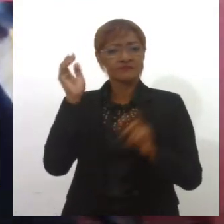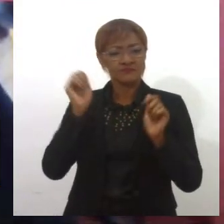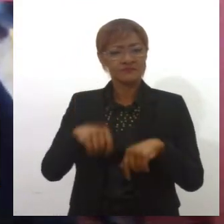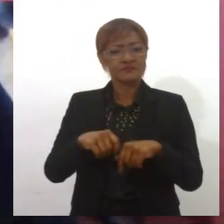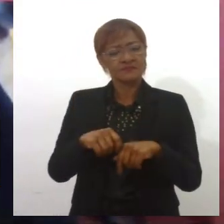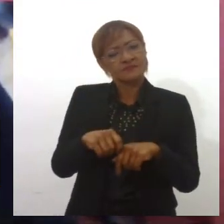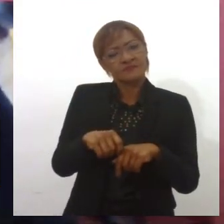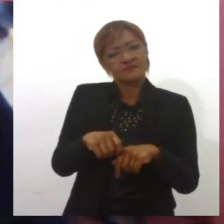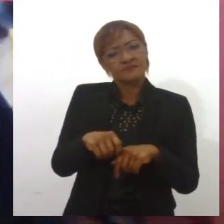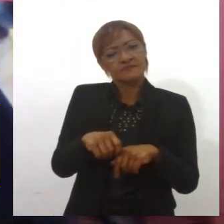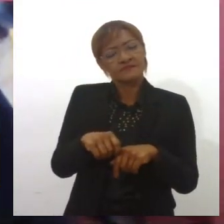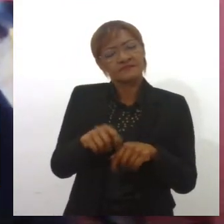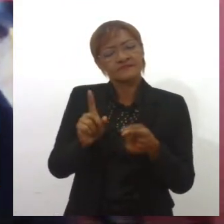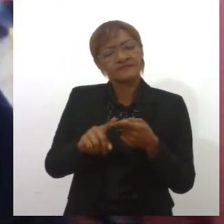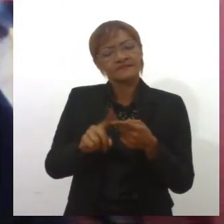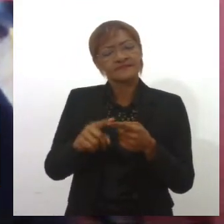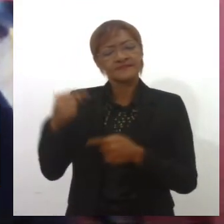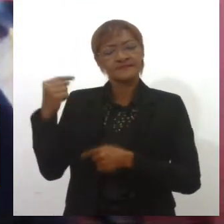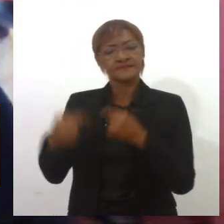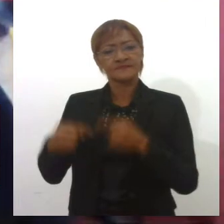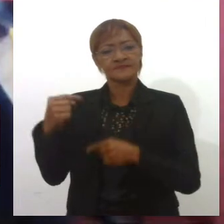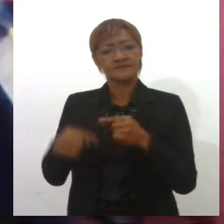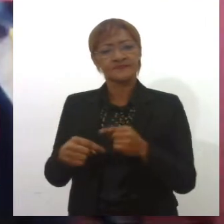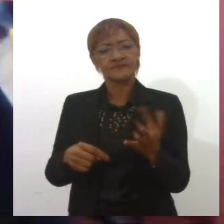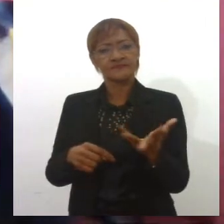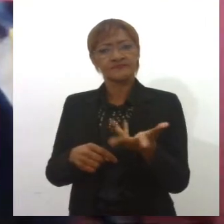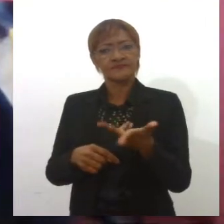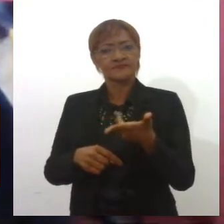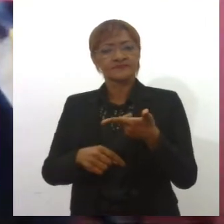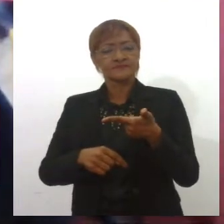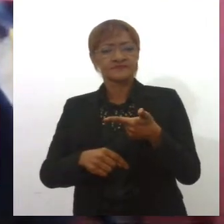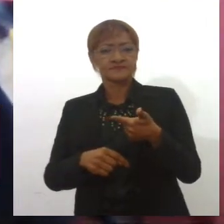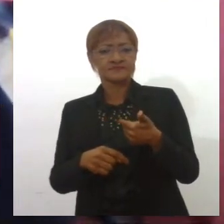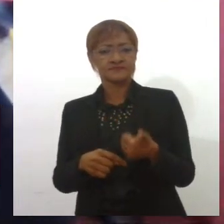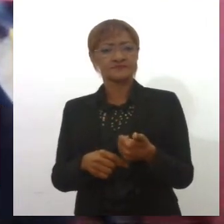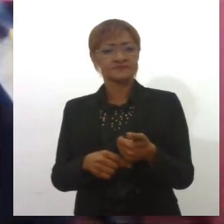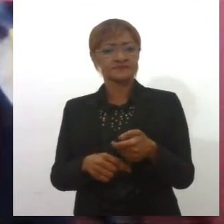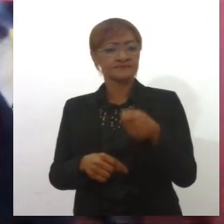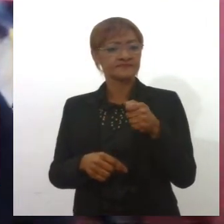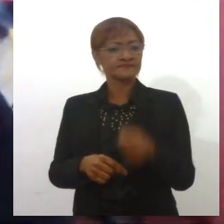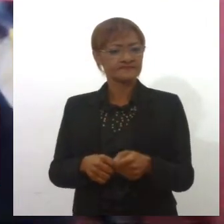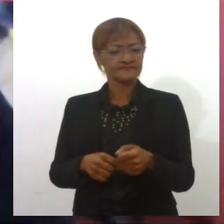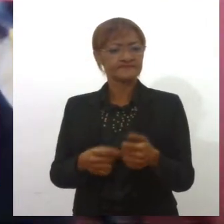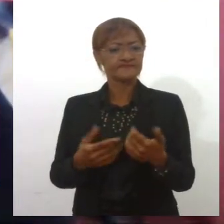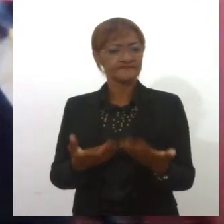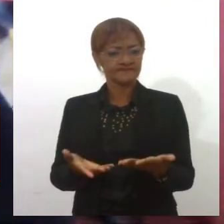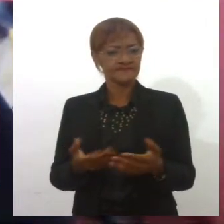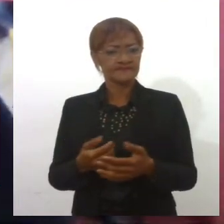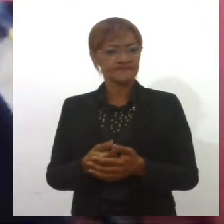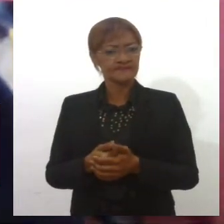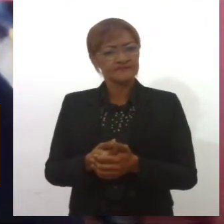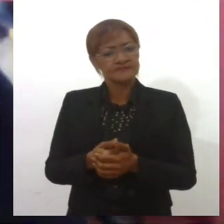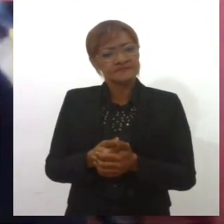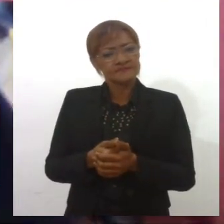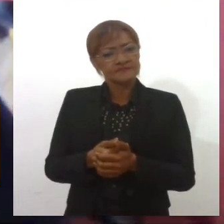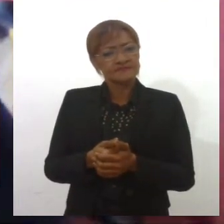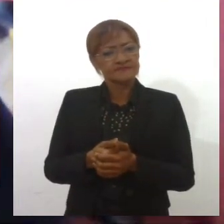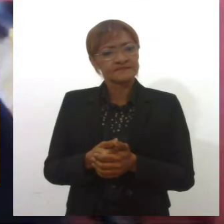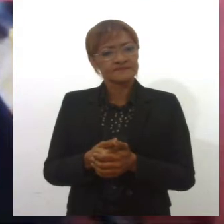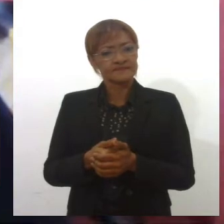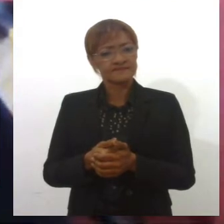e também participar da política de modo mais efetivo, de modo mais vigoroso, sendo candidata e sendo eleita. Interessante é que a partir